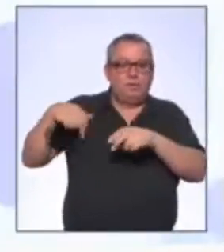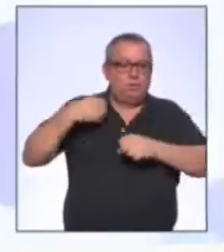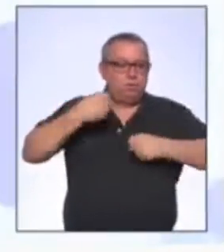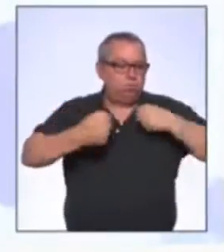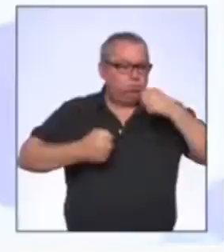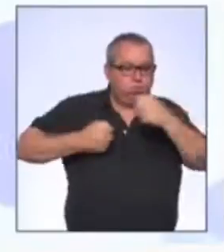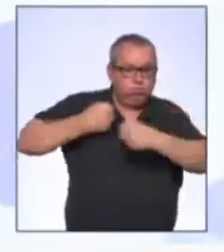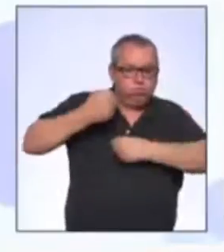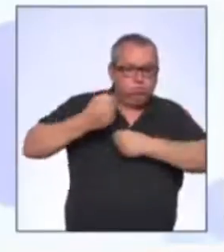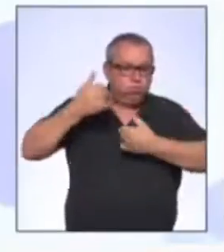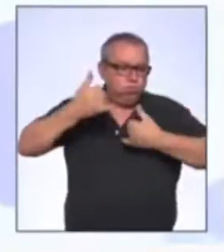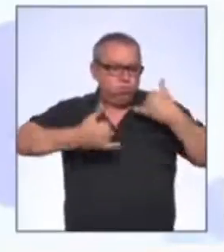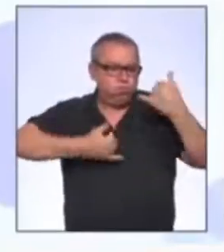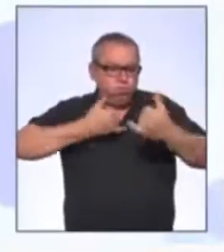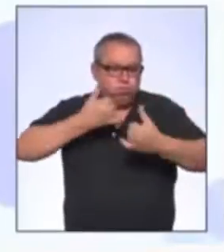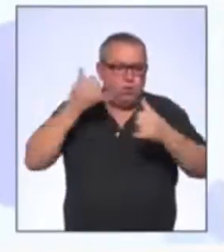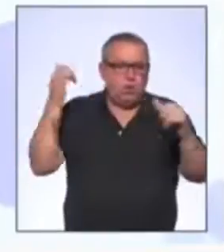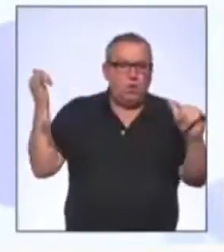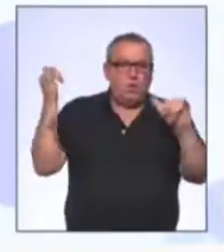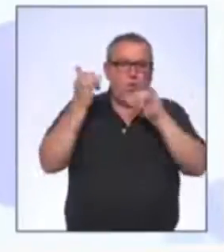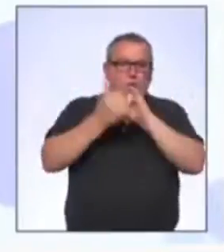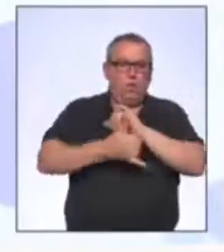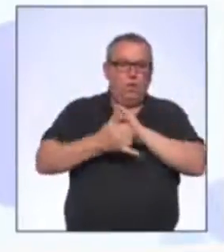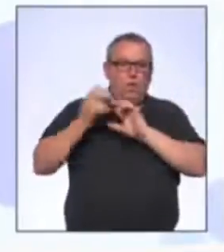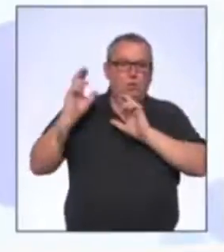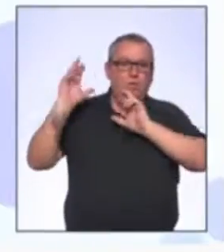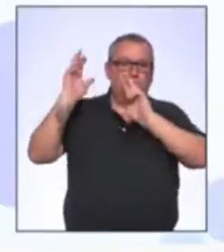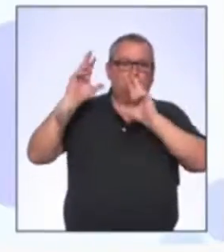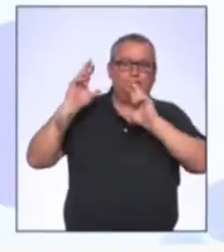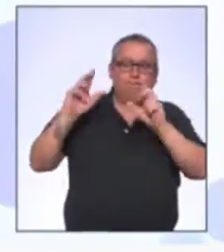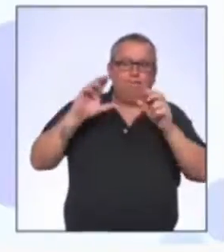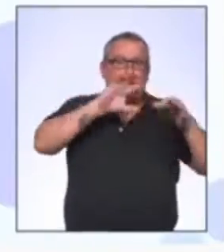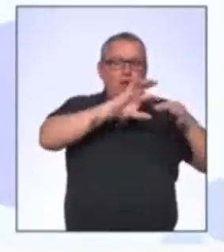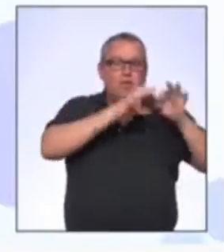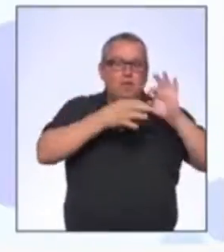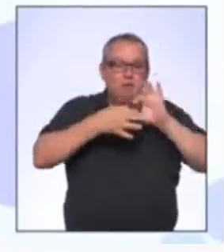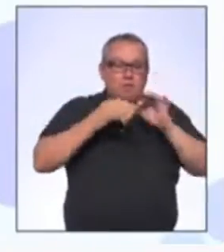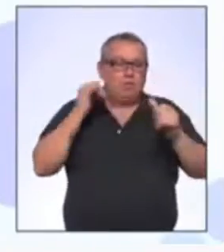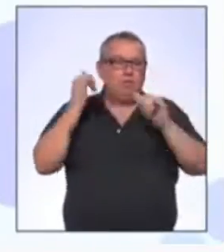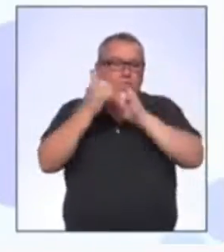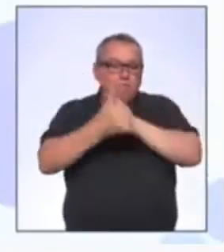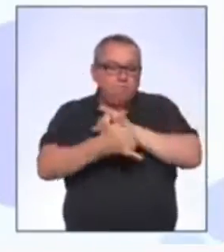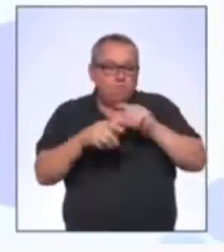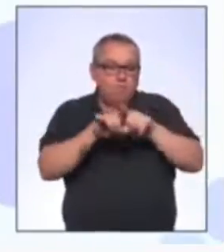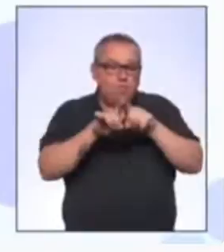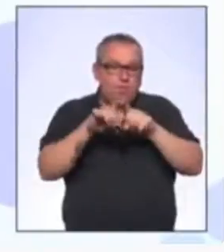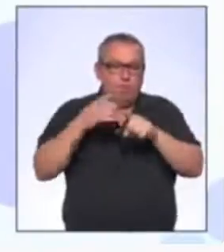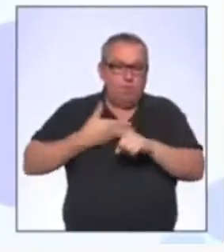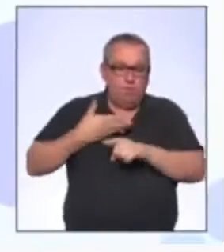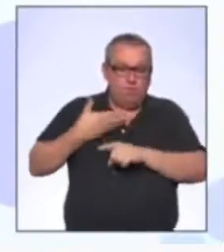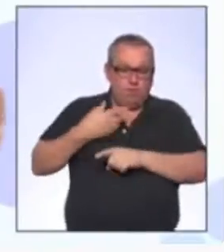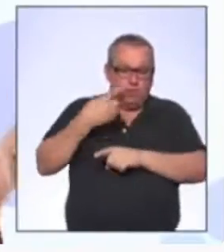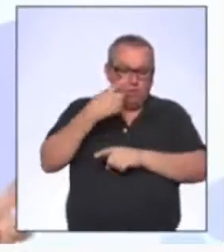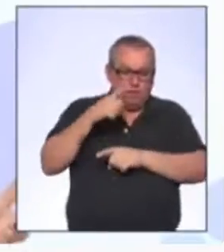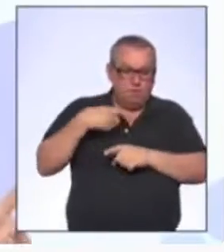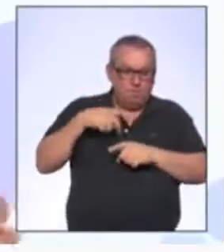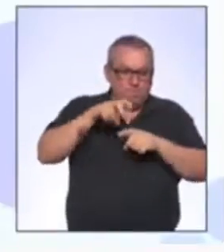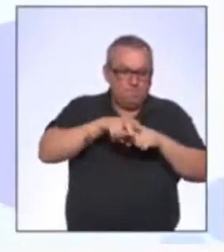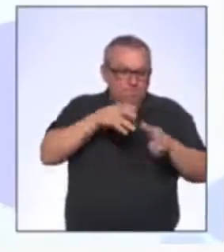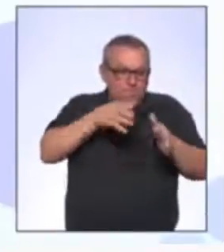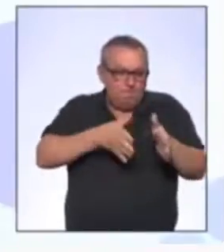corre praticando o esporte de atletismo vamos pensar no atletismo e um colega seu que seja um